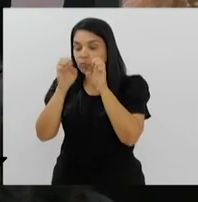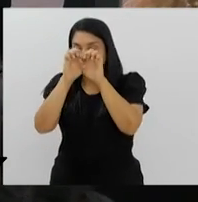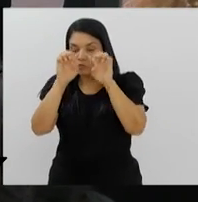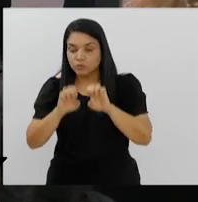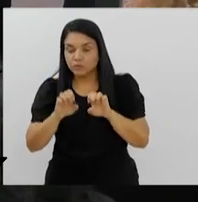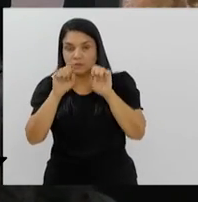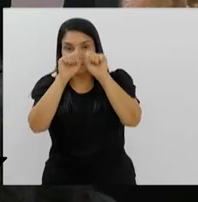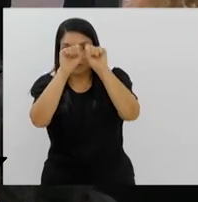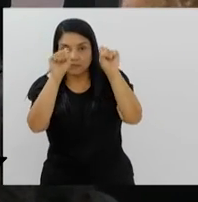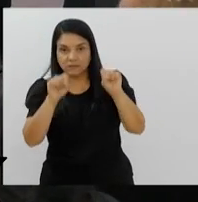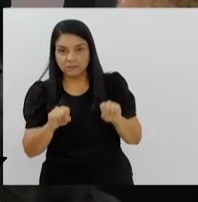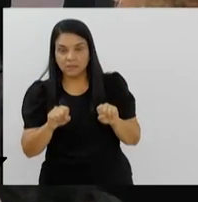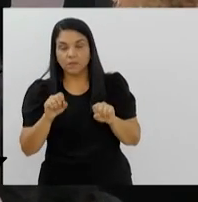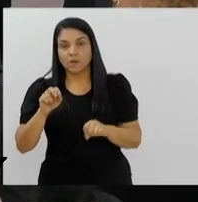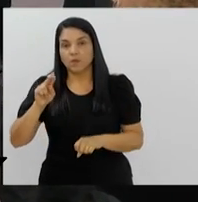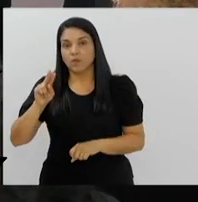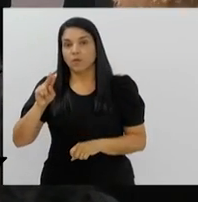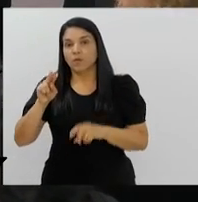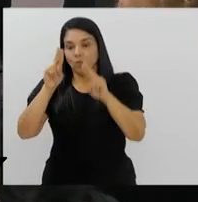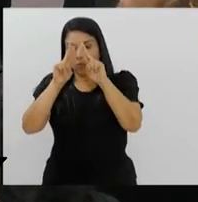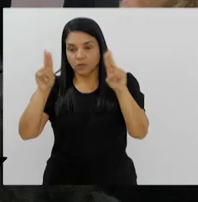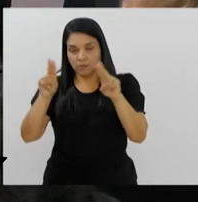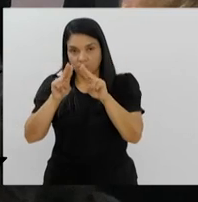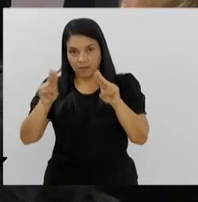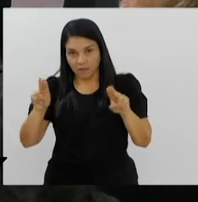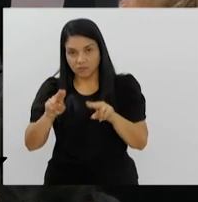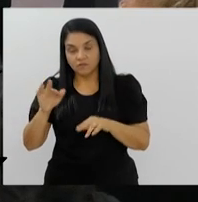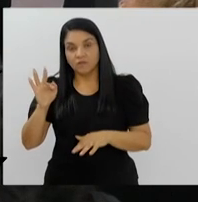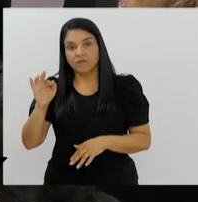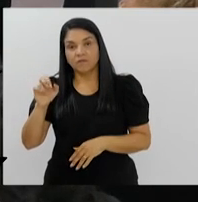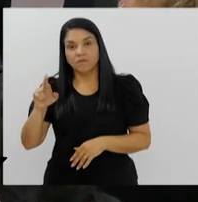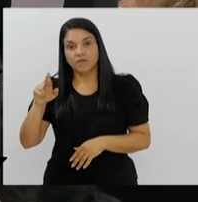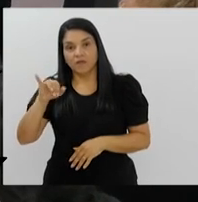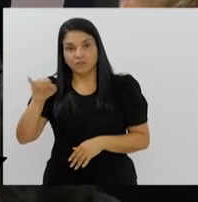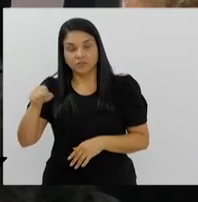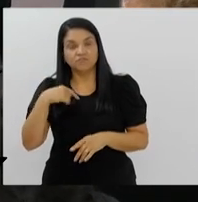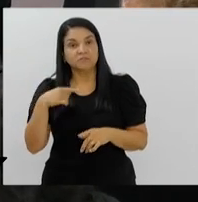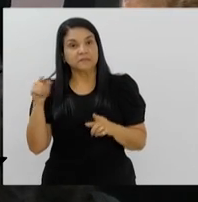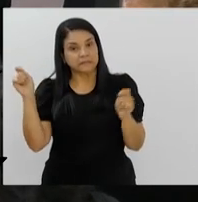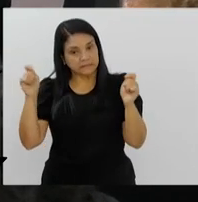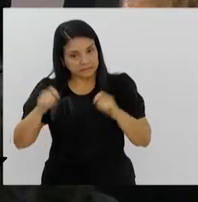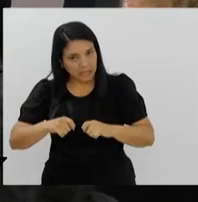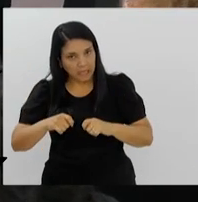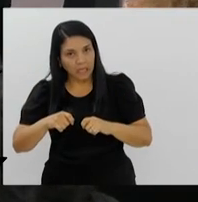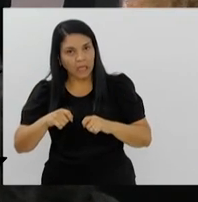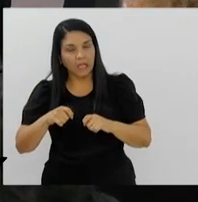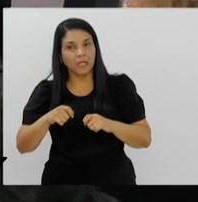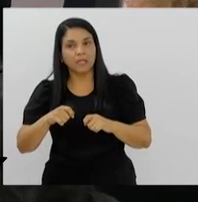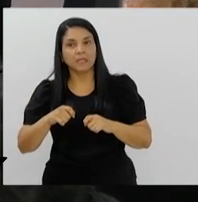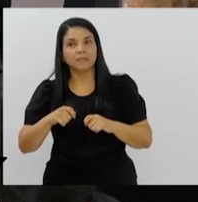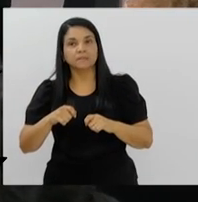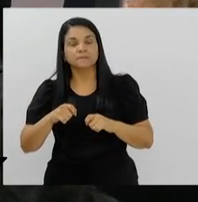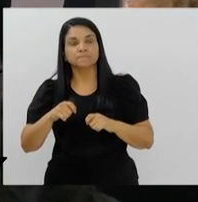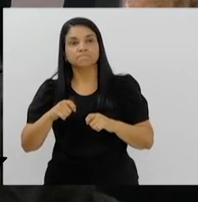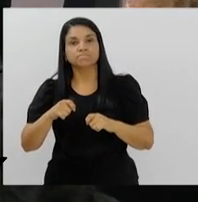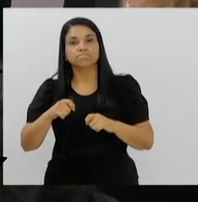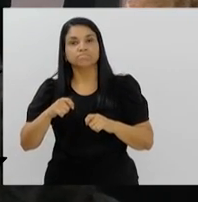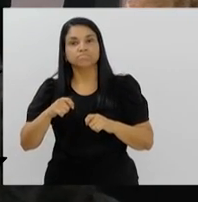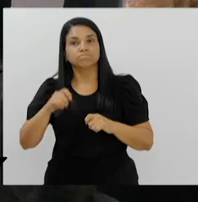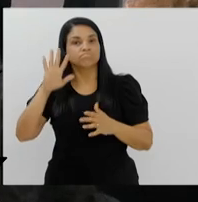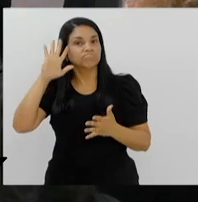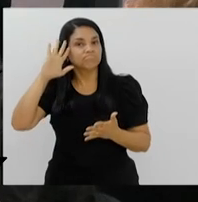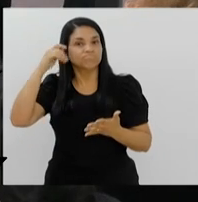da Unimed ferge e se a Unimed F tem competência para firmar não vou chamar de acordos